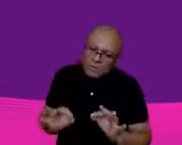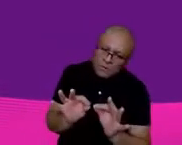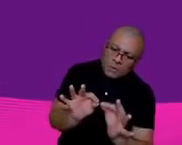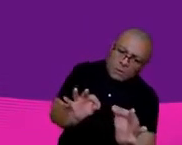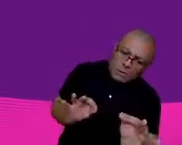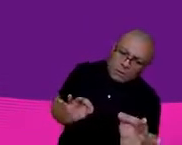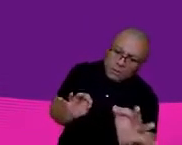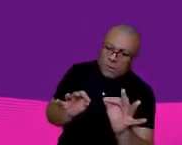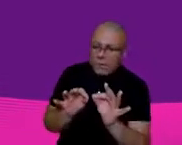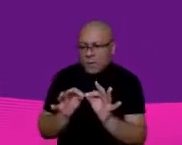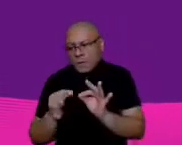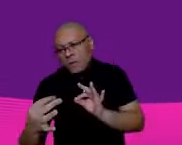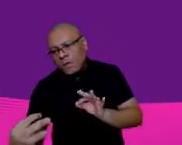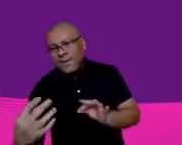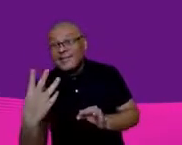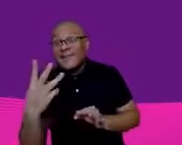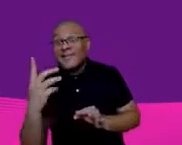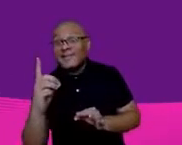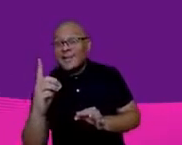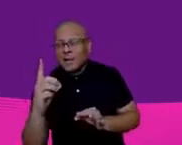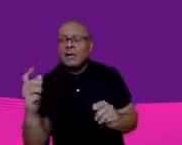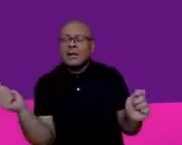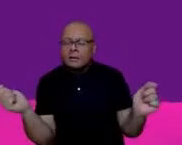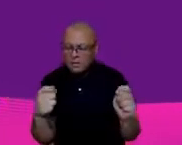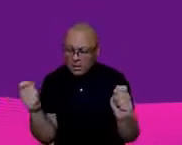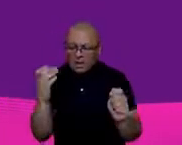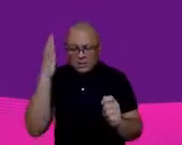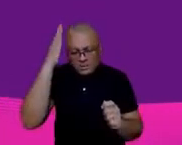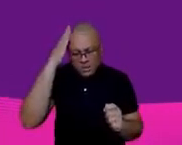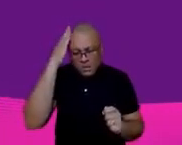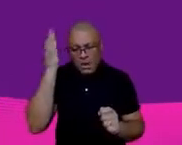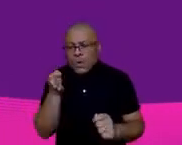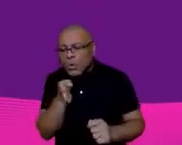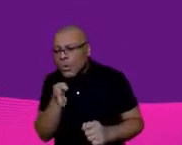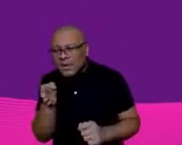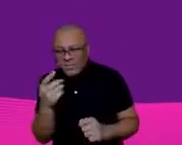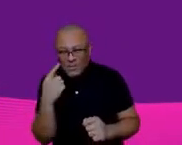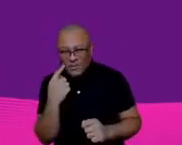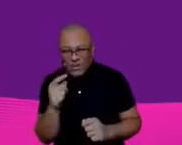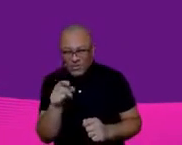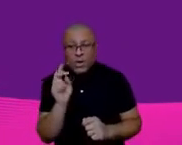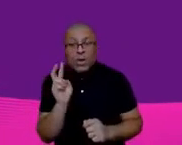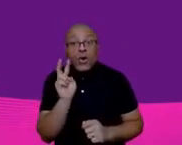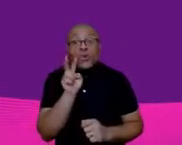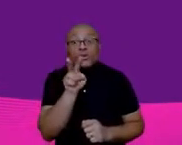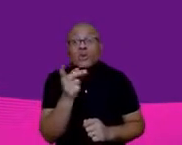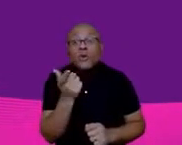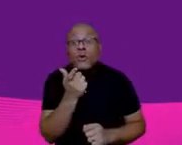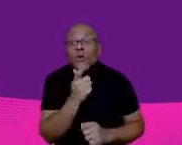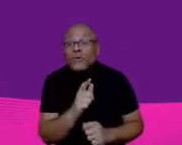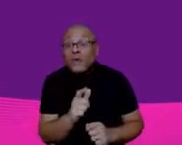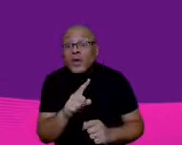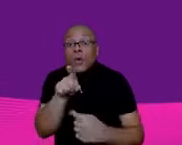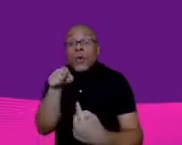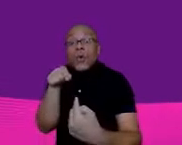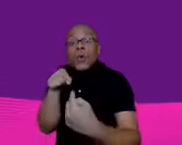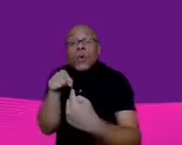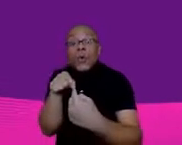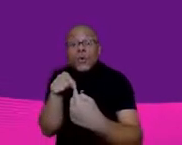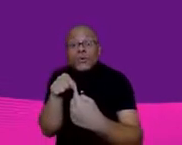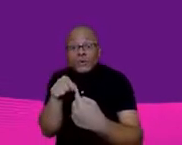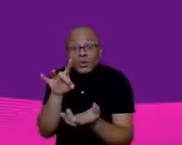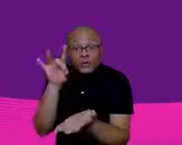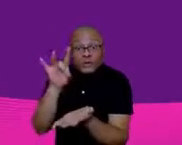vantagens, eu consigo fazer orientação intraoperatória. Então, como mostra essa figura, eu consigo ver um alvo no meu instrumento real e